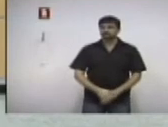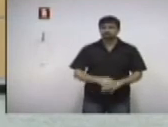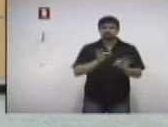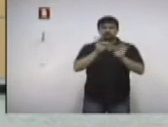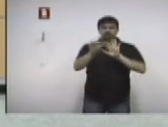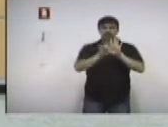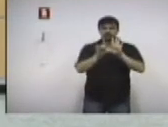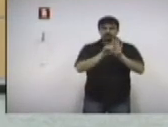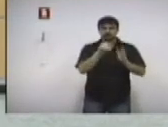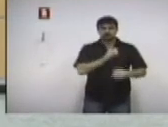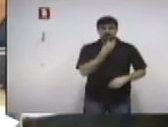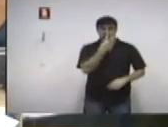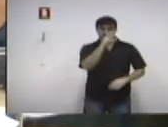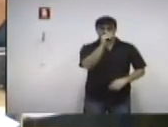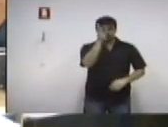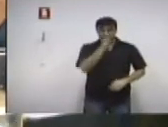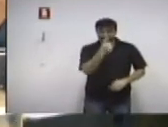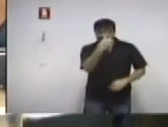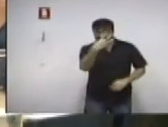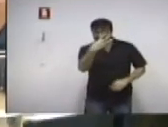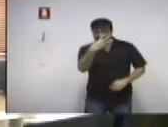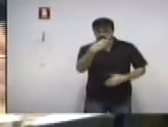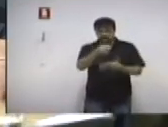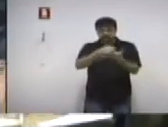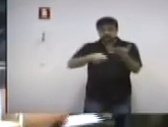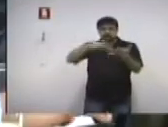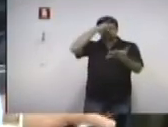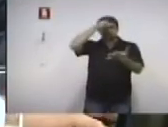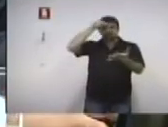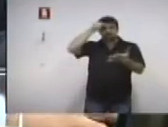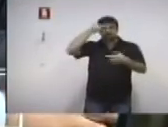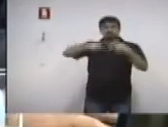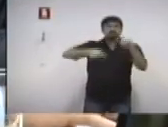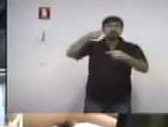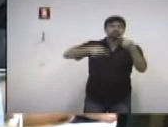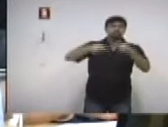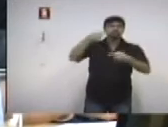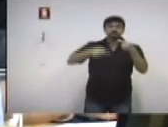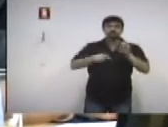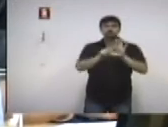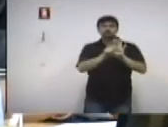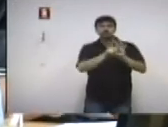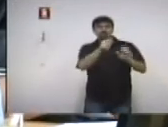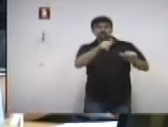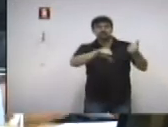projeto de lei nº 30/14 executiva está em discussão na sua legalidade